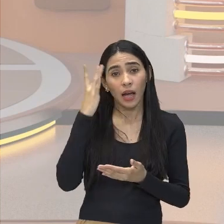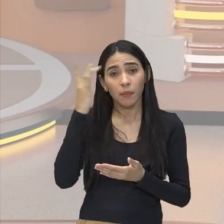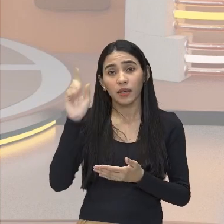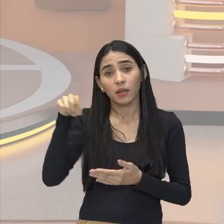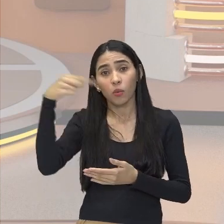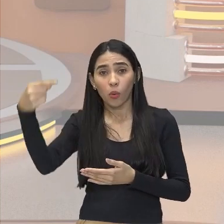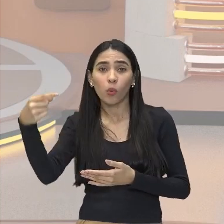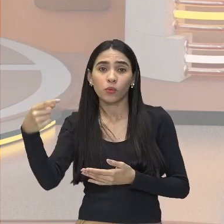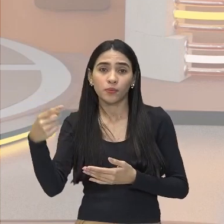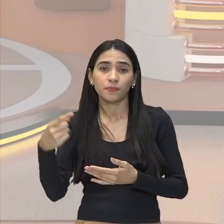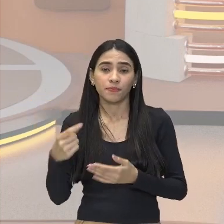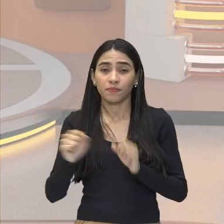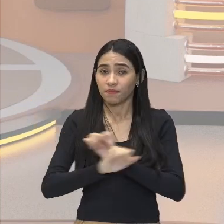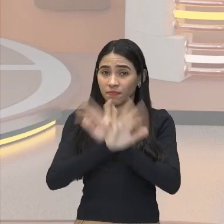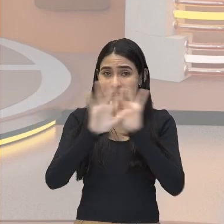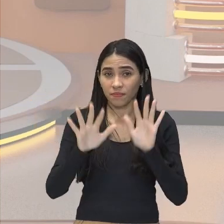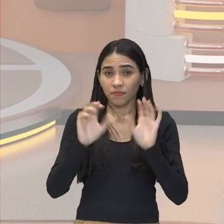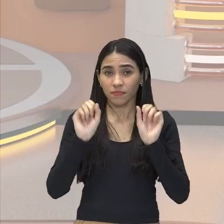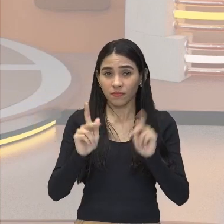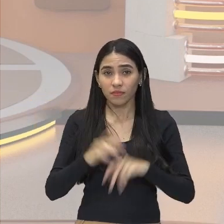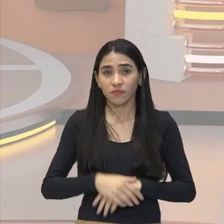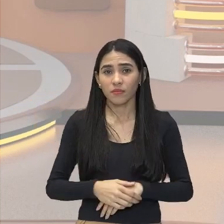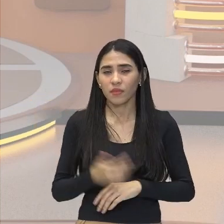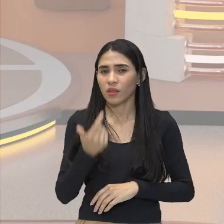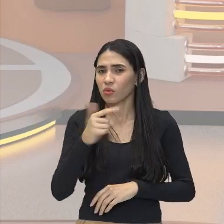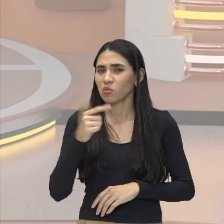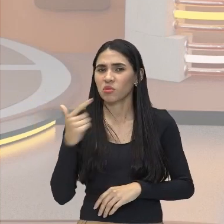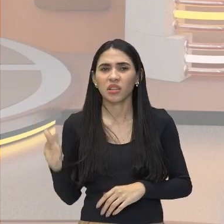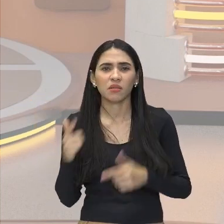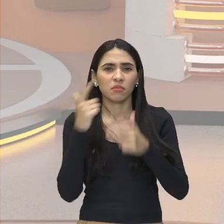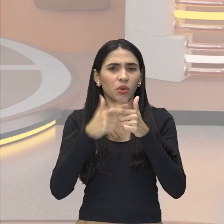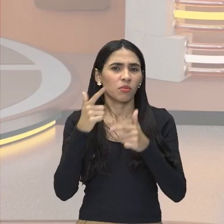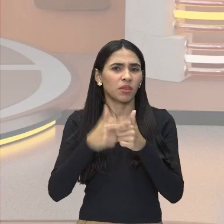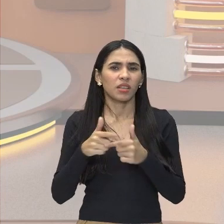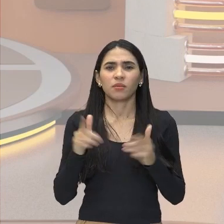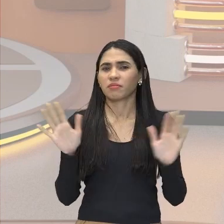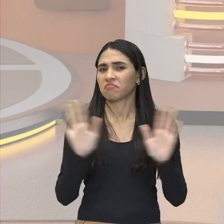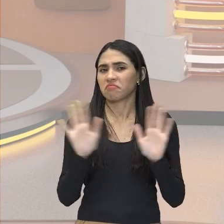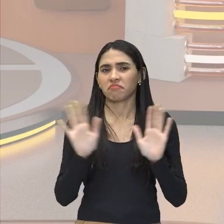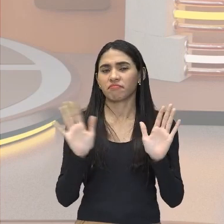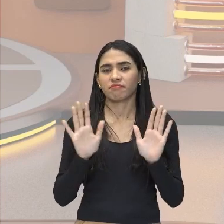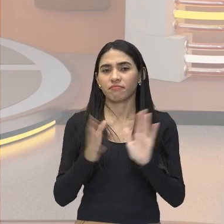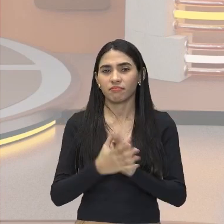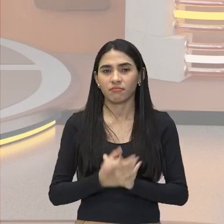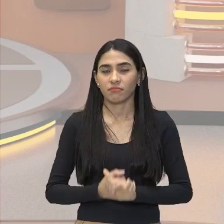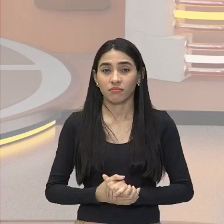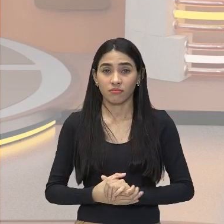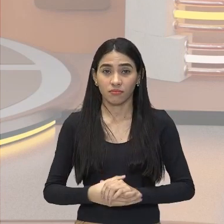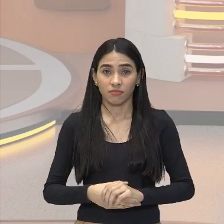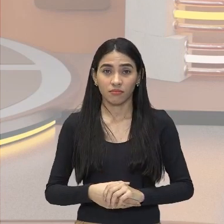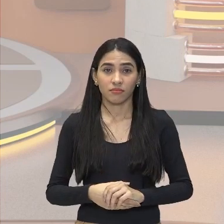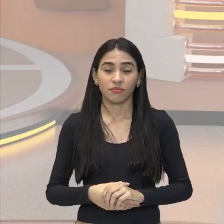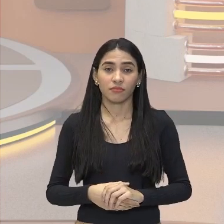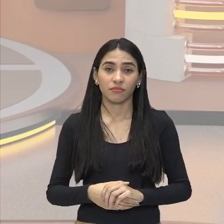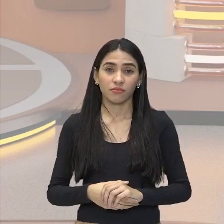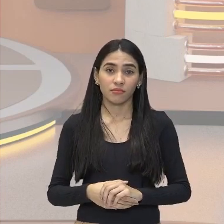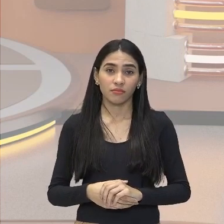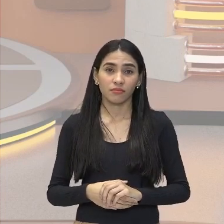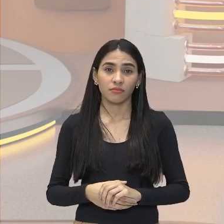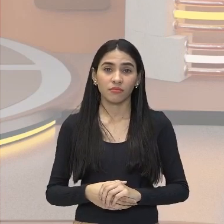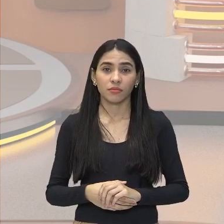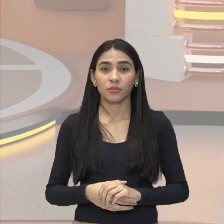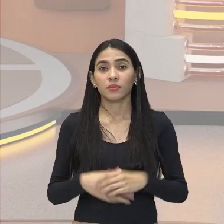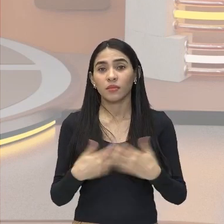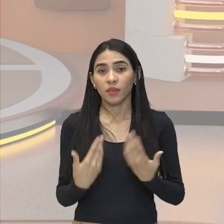Tá? Tá muito claro isso daí? Então, e não tem drama nenhum. Não tem drama nenhum. Tá bom? E